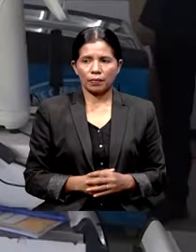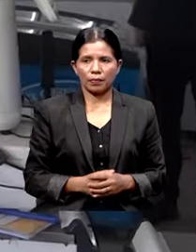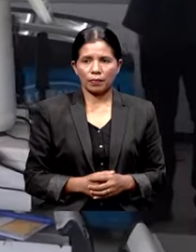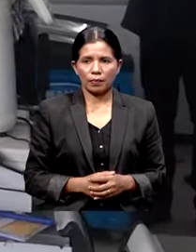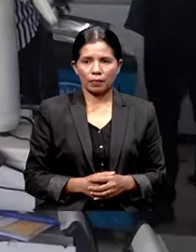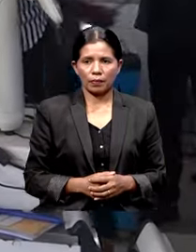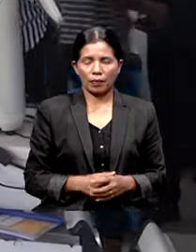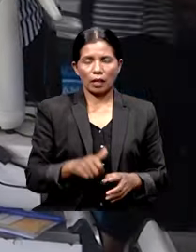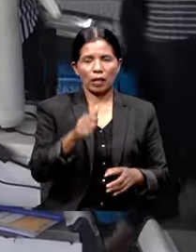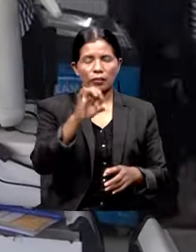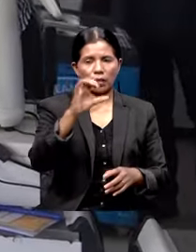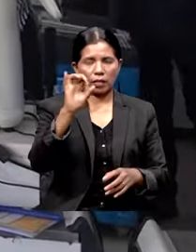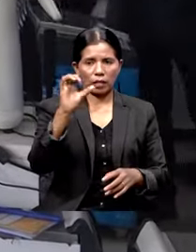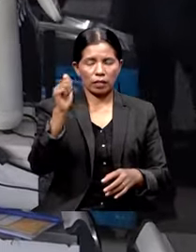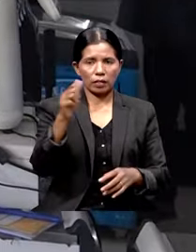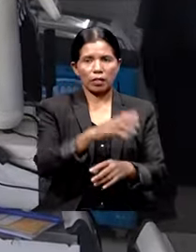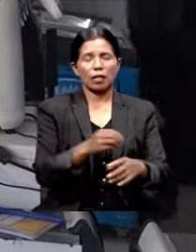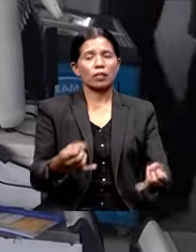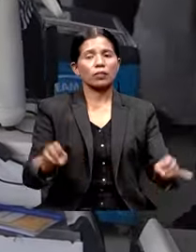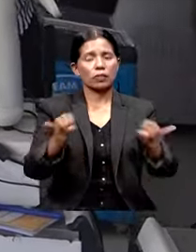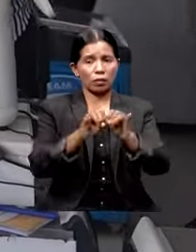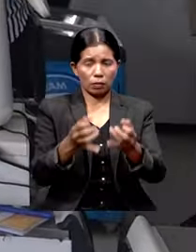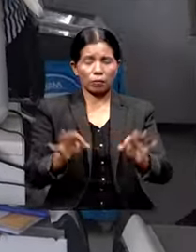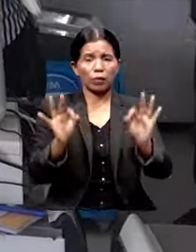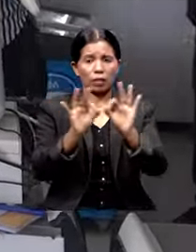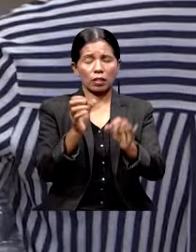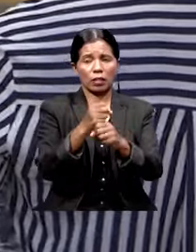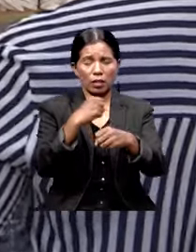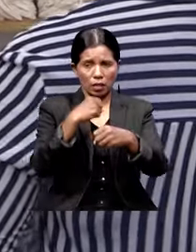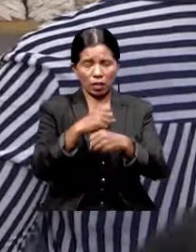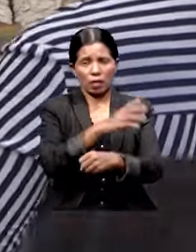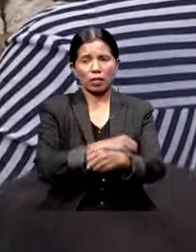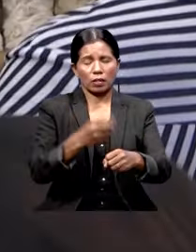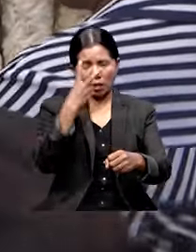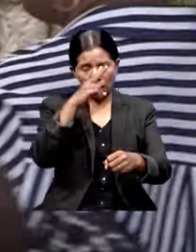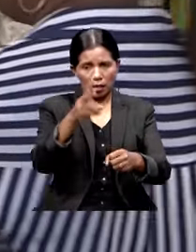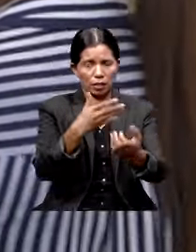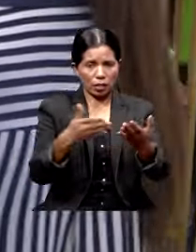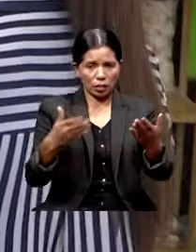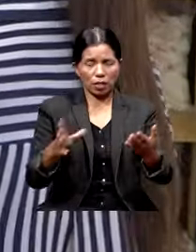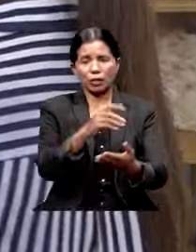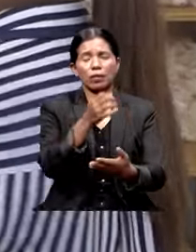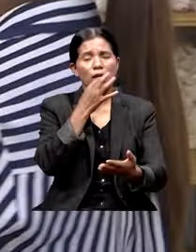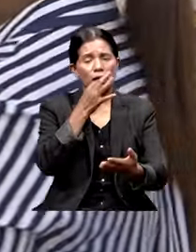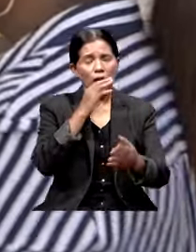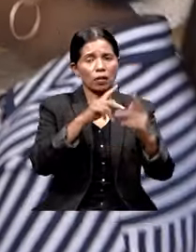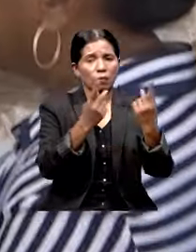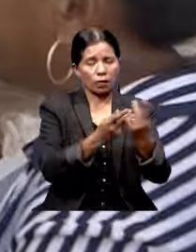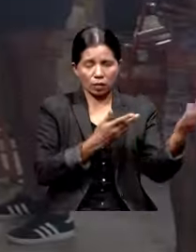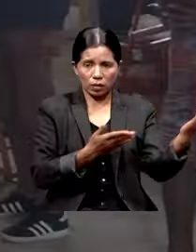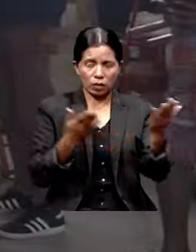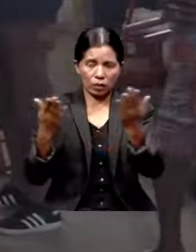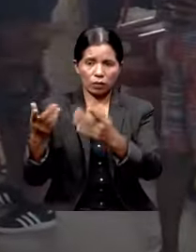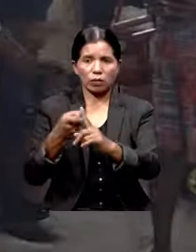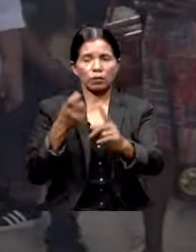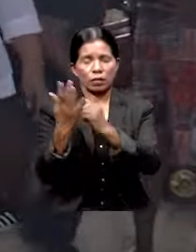A IFAESA não dá instituição importante em Belauknar, onde há reba qualidade de produto, no Aihan sirana bem companhia importador sira e